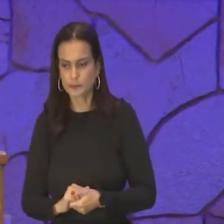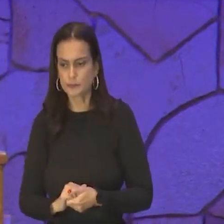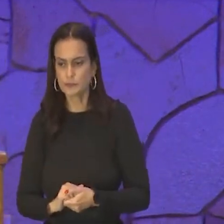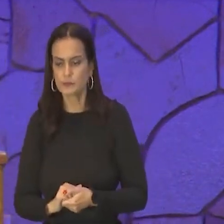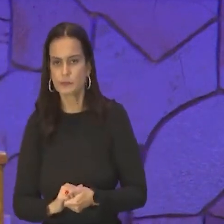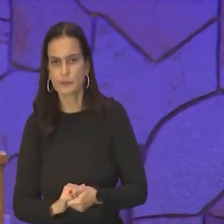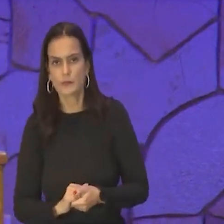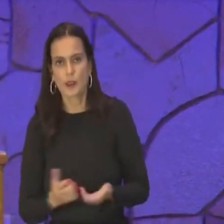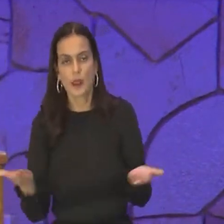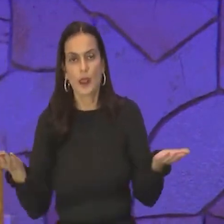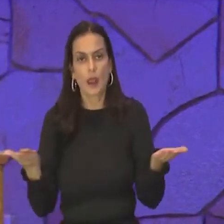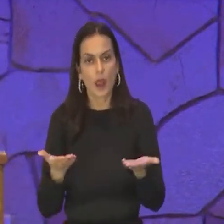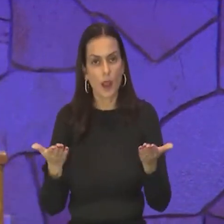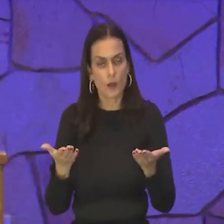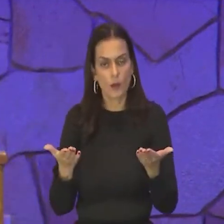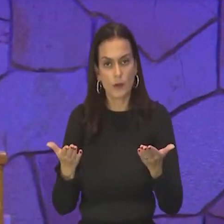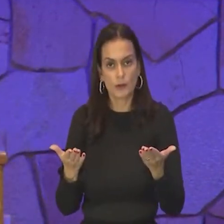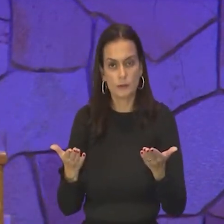Destacando agora o aspecto